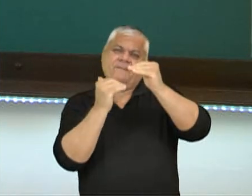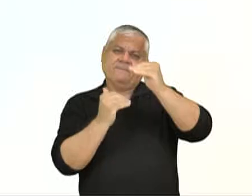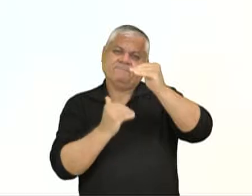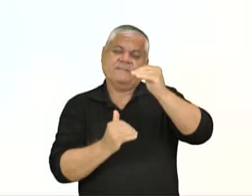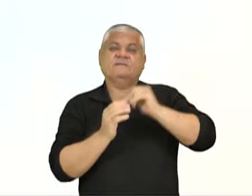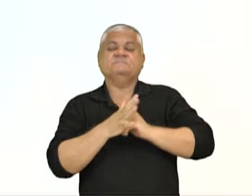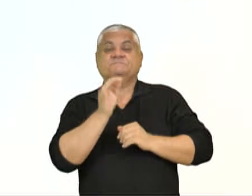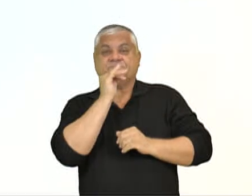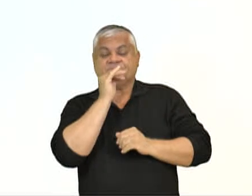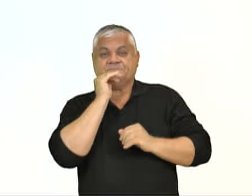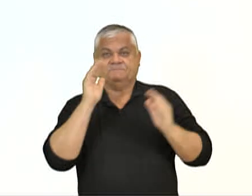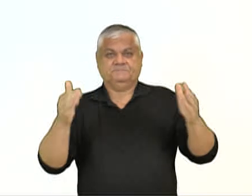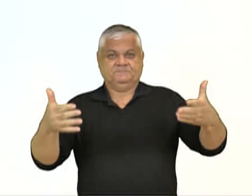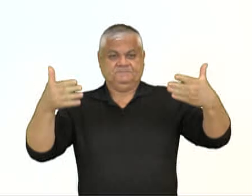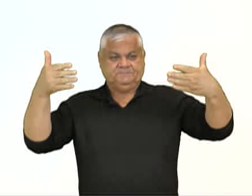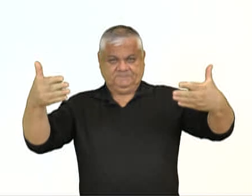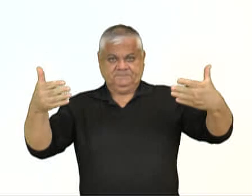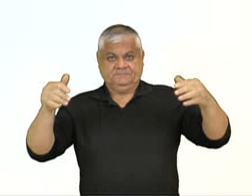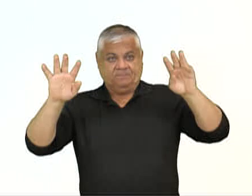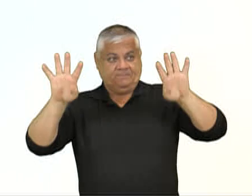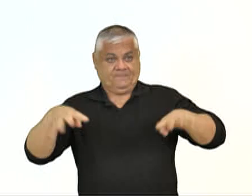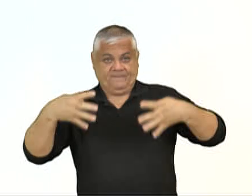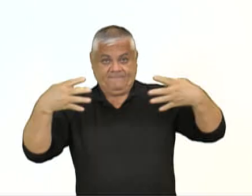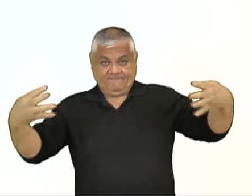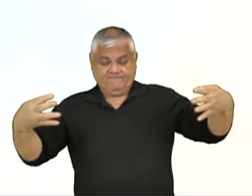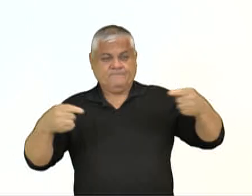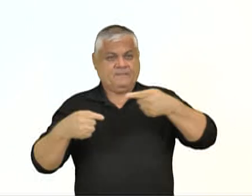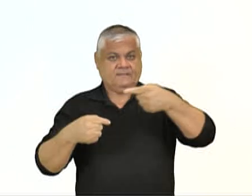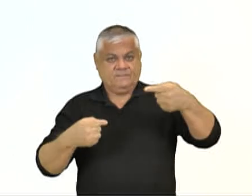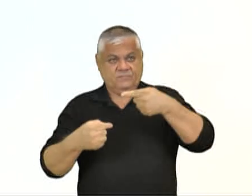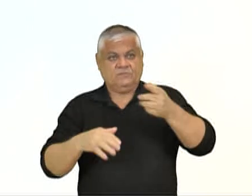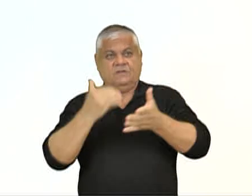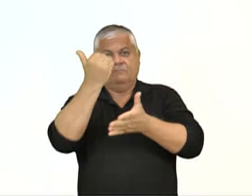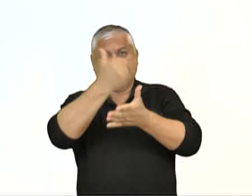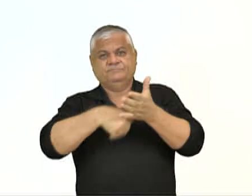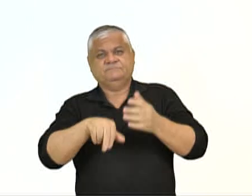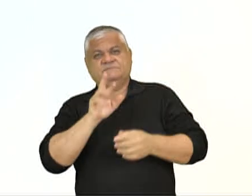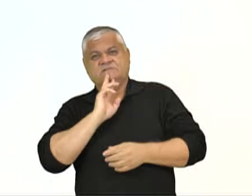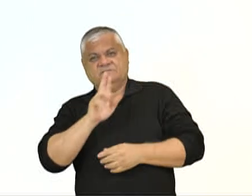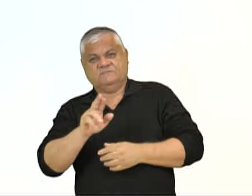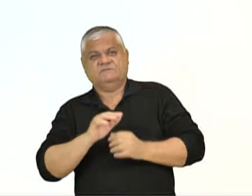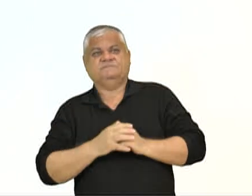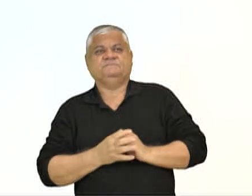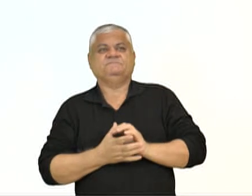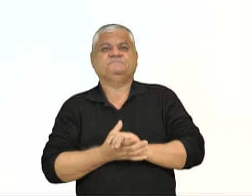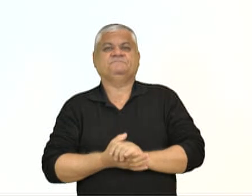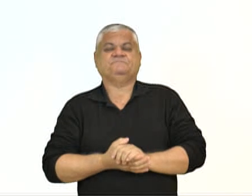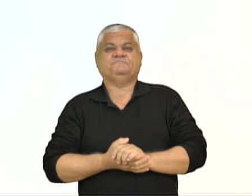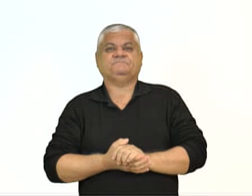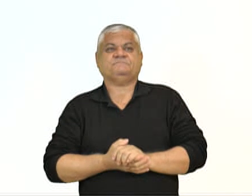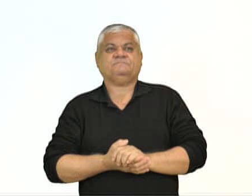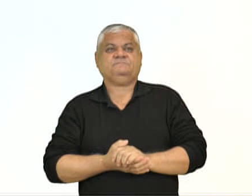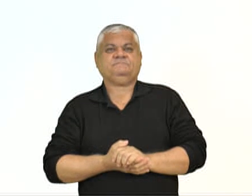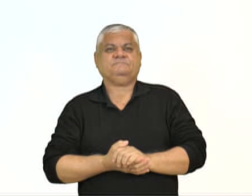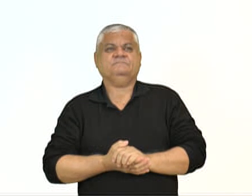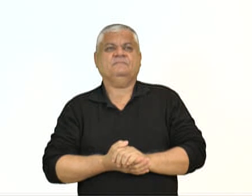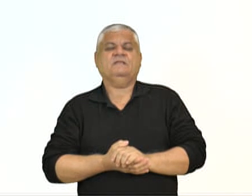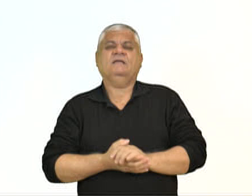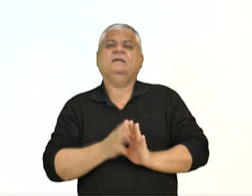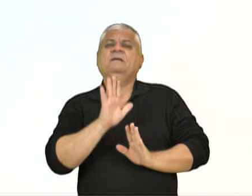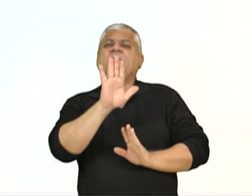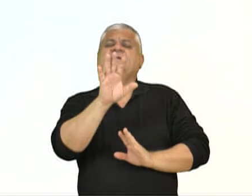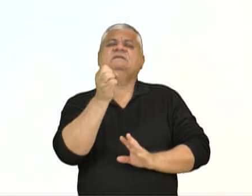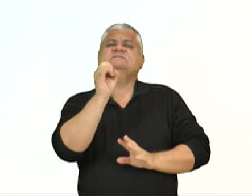Então, peguei as duas tabelas, diminui uma da outra e aqui está a evolução das vendas, tá? E se a gente